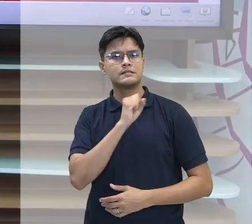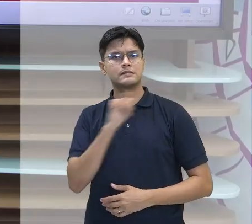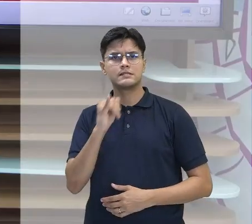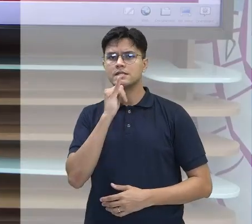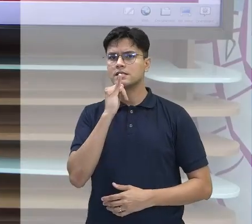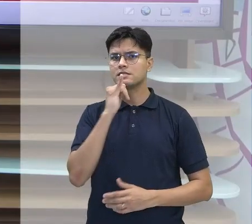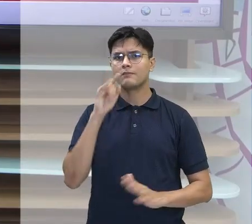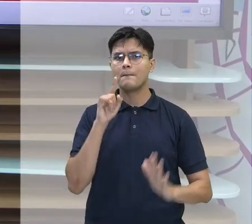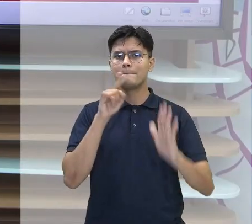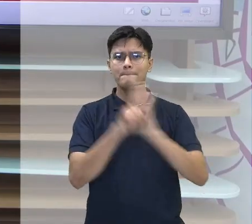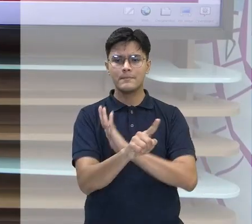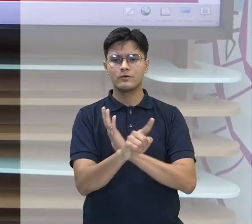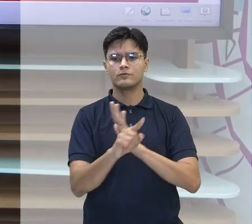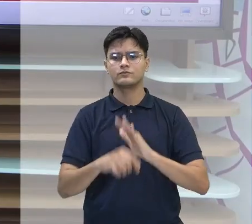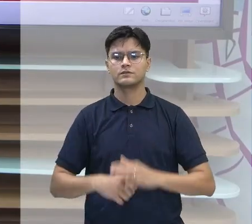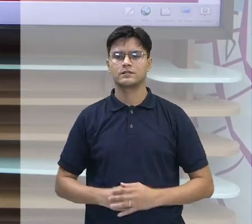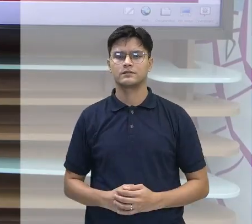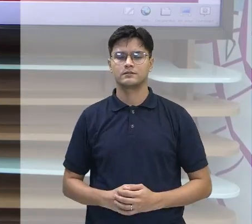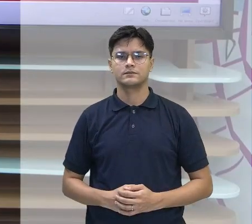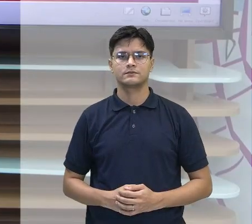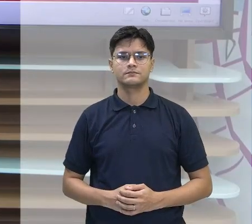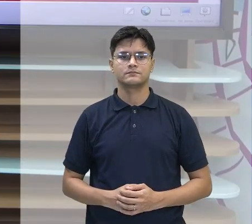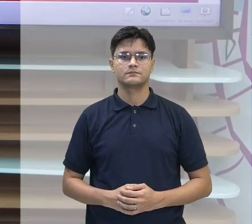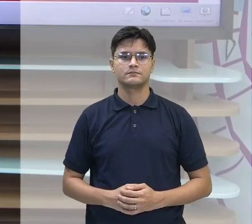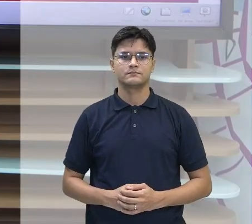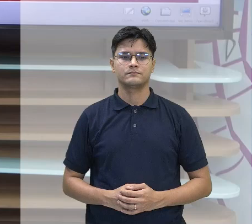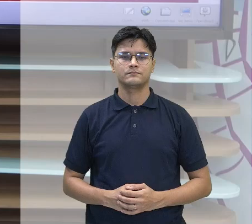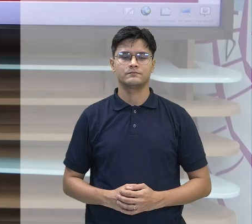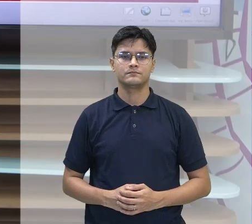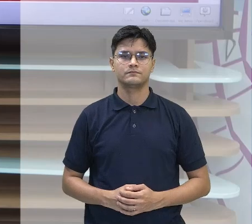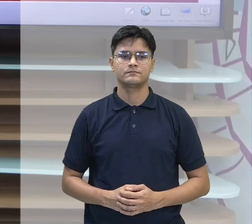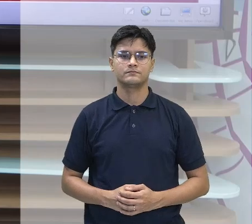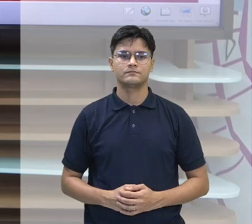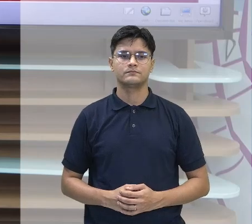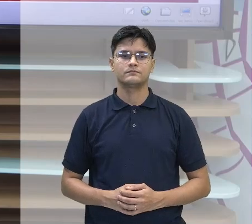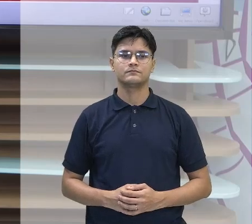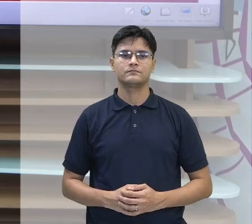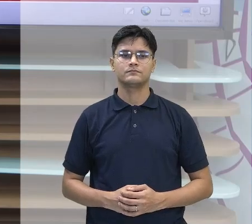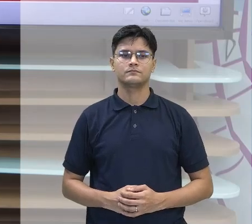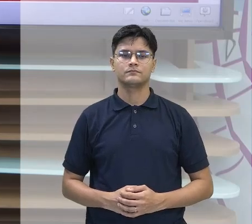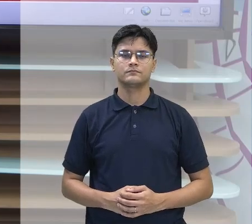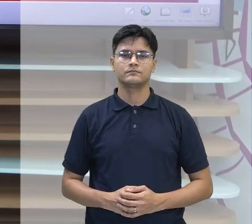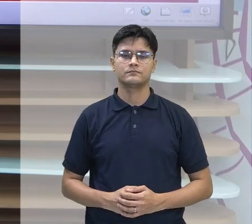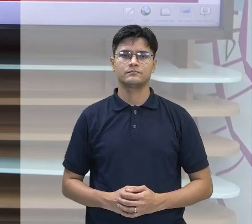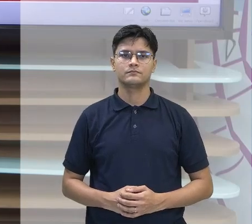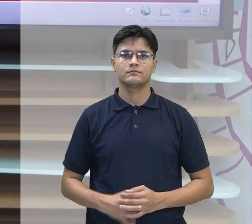é a razão de alunos em relação ao total